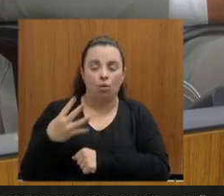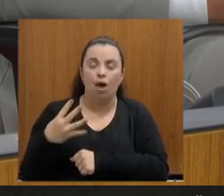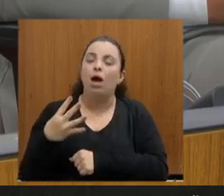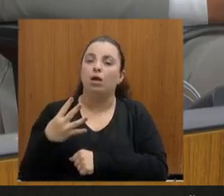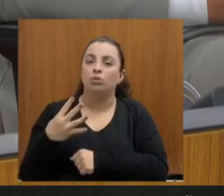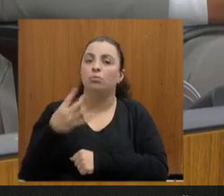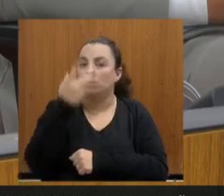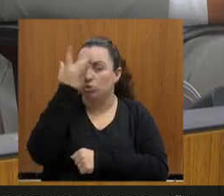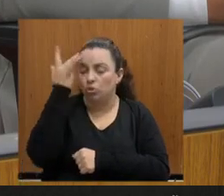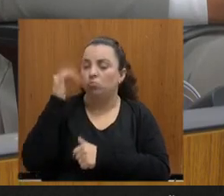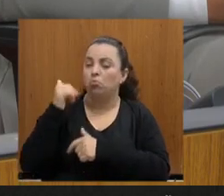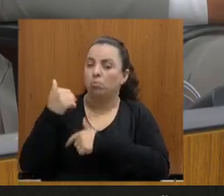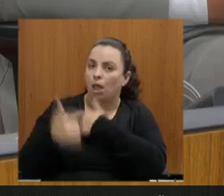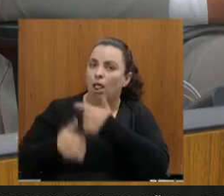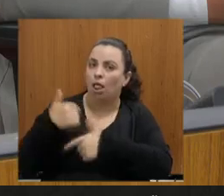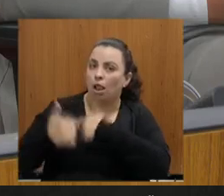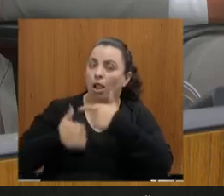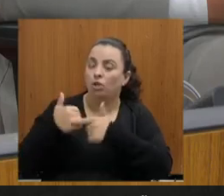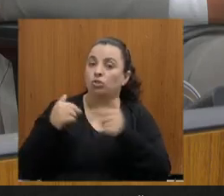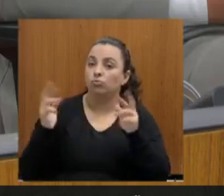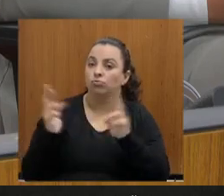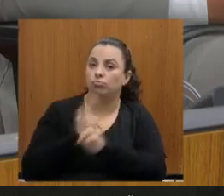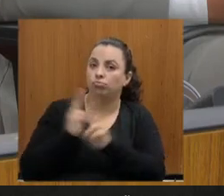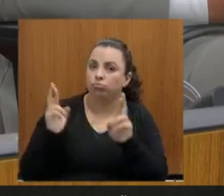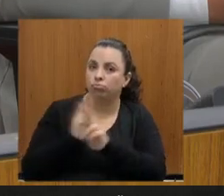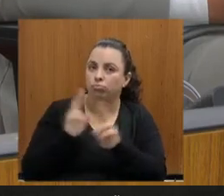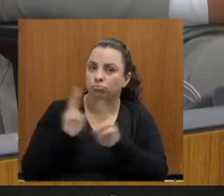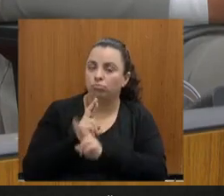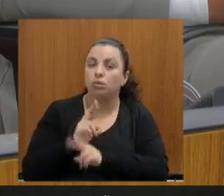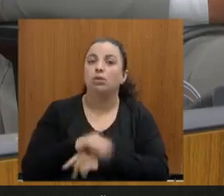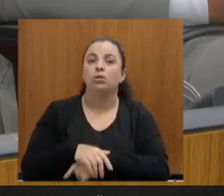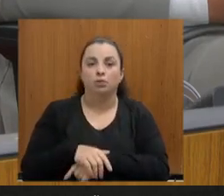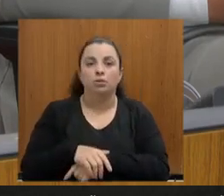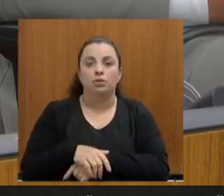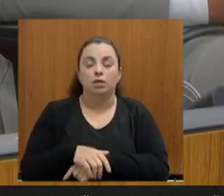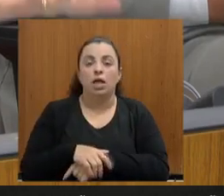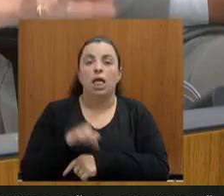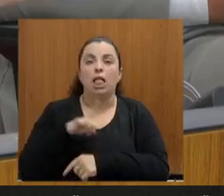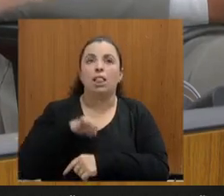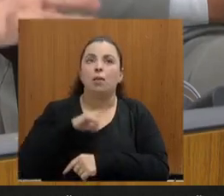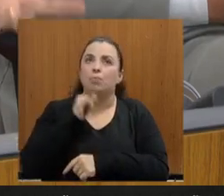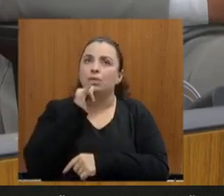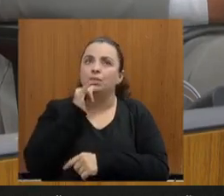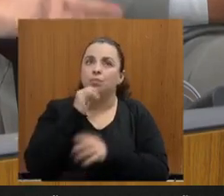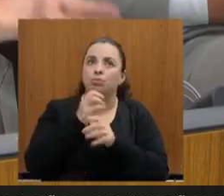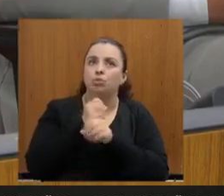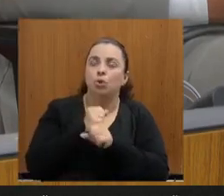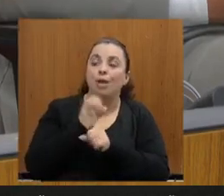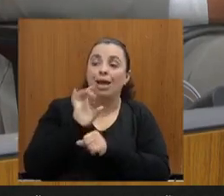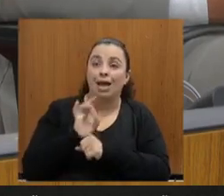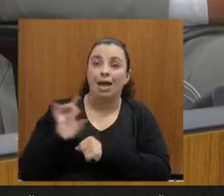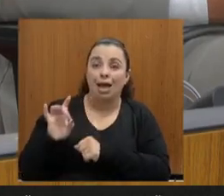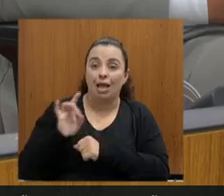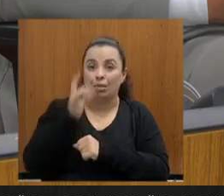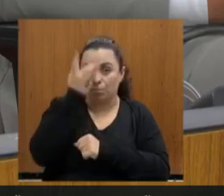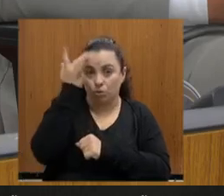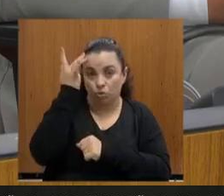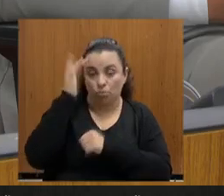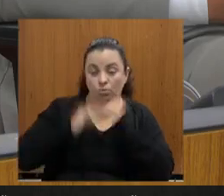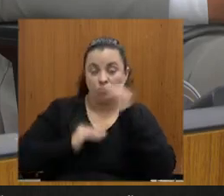dedicados ao projeto a gente tem uma média de atendimento por agente de 22 municípios então cada a gente